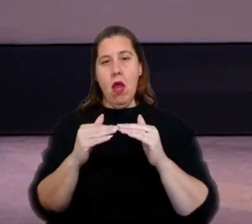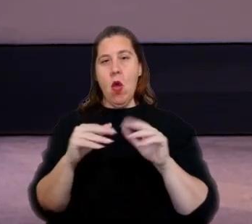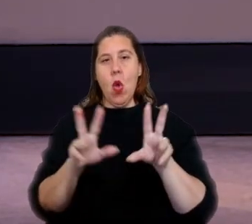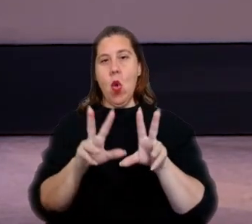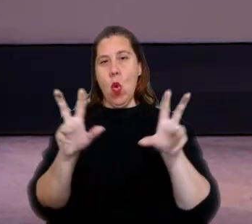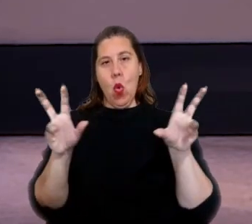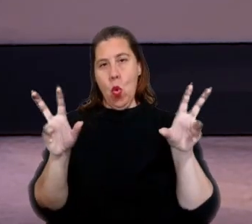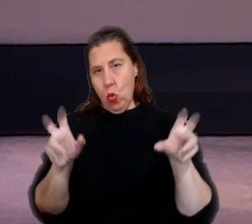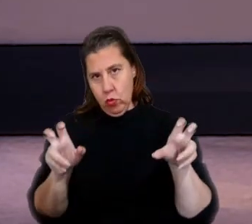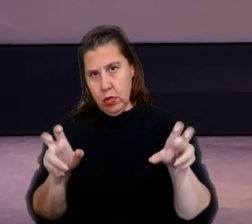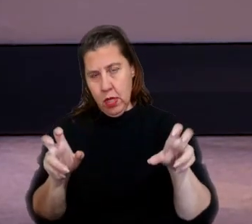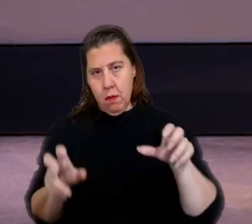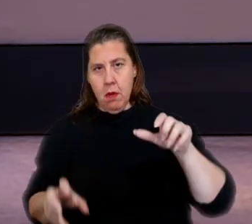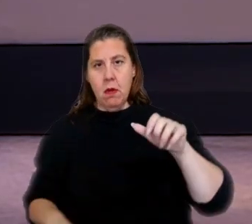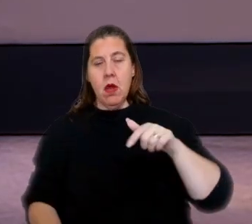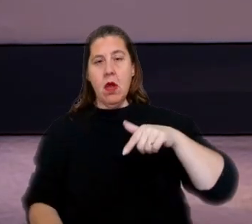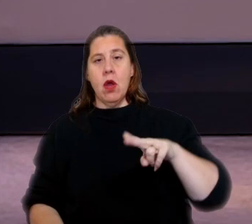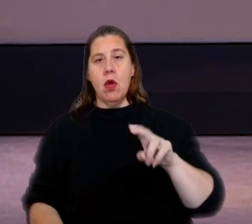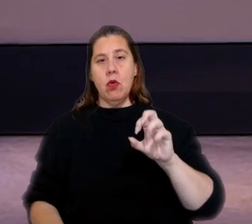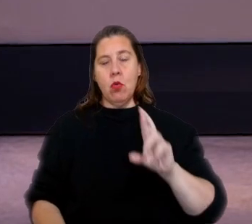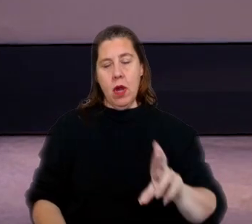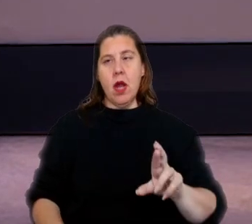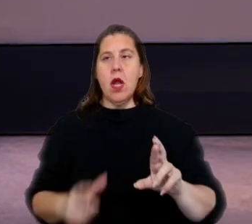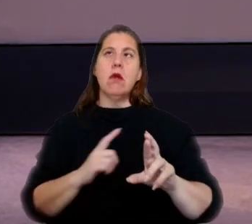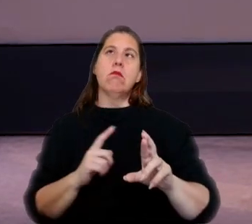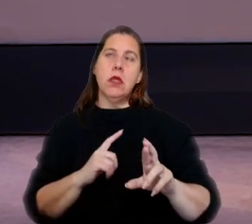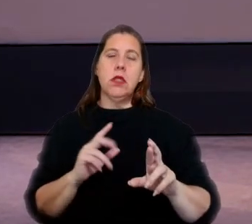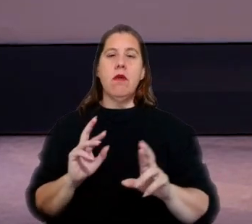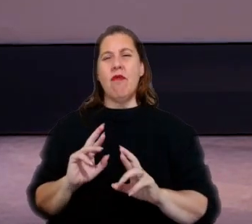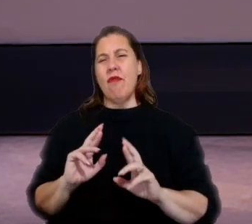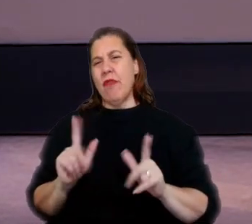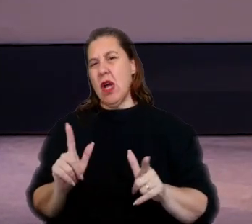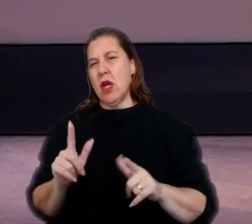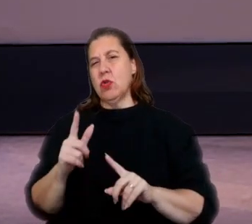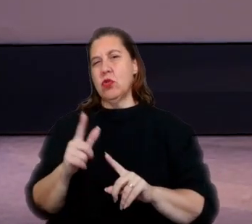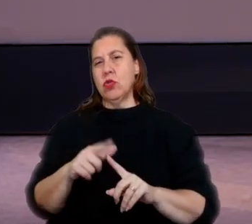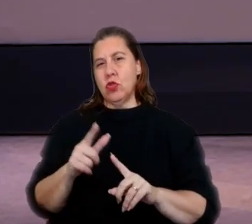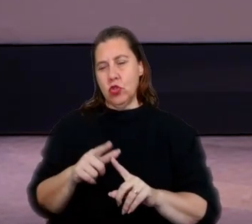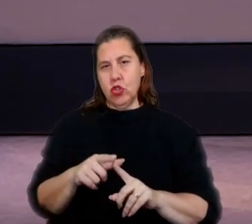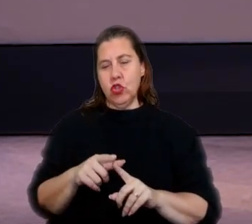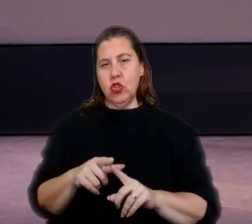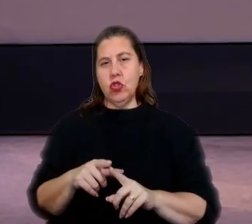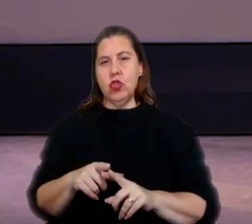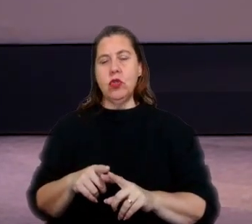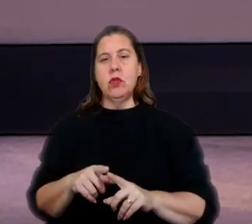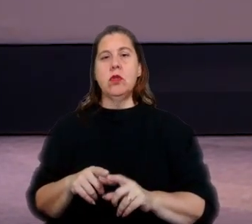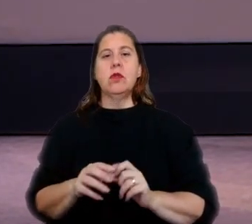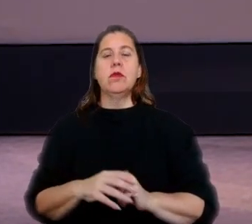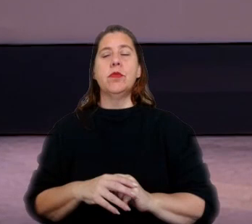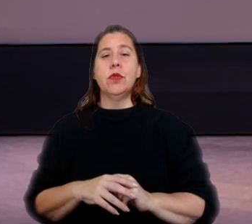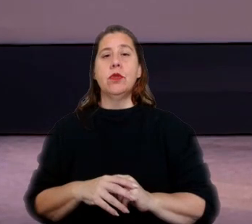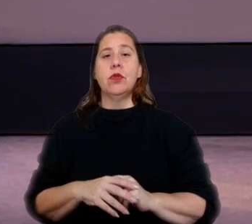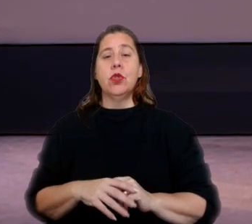temas queer. Não que seja um filme queer necessariamente, acho que há várias interpretações para ele, mas o Girl, o Florescer